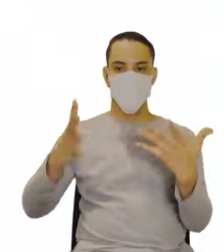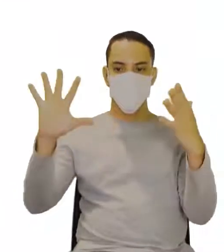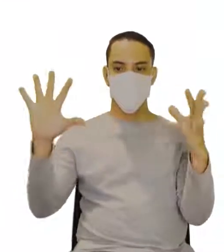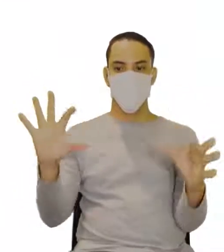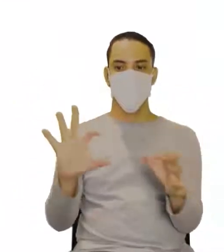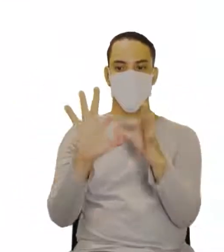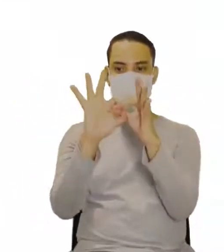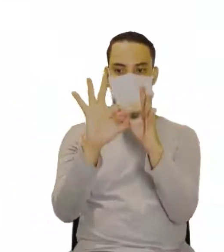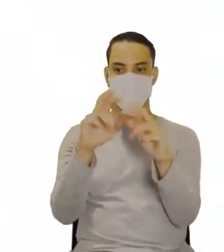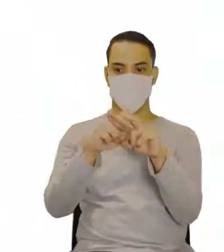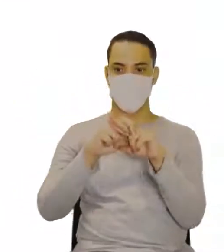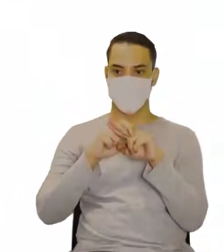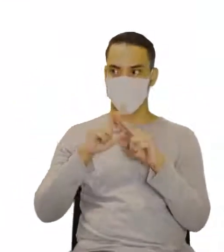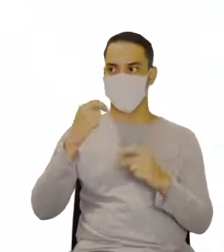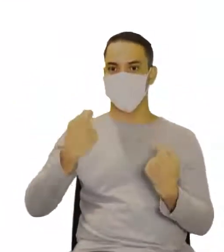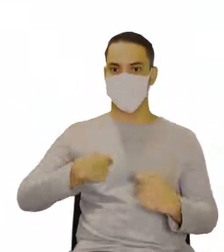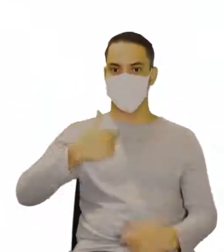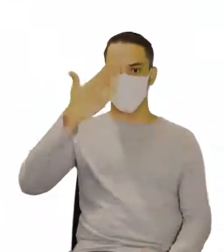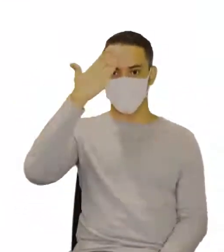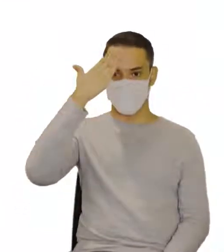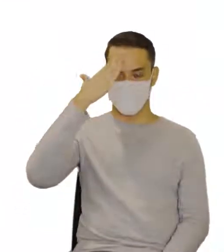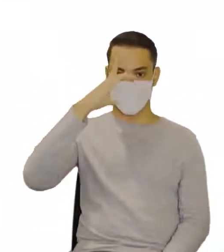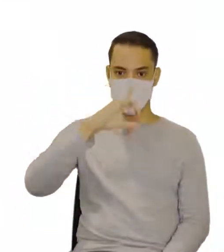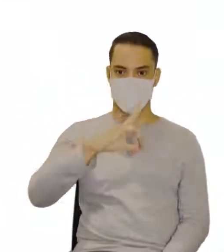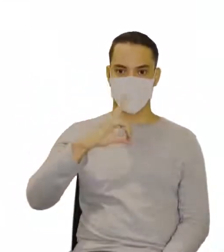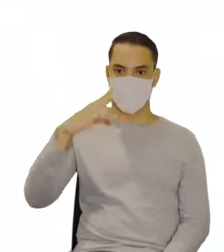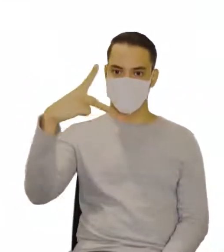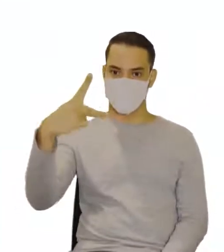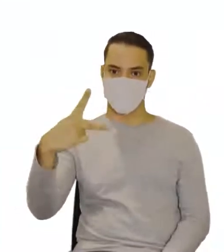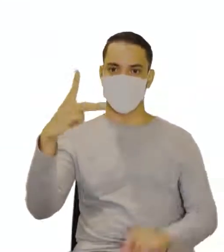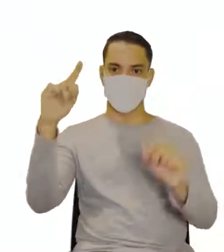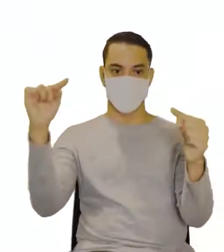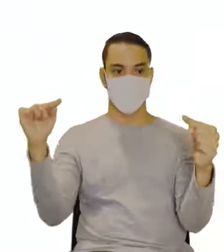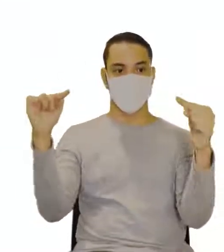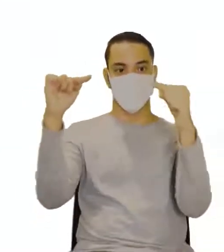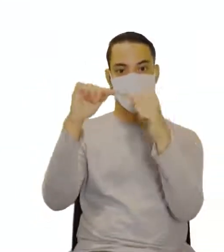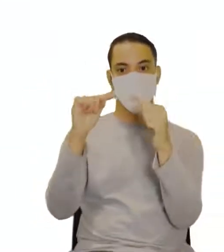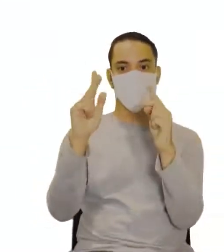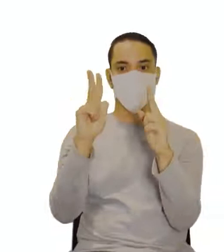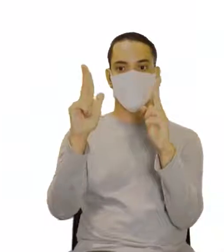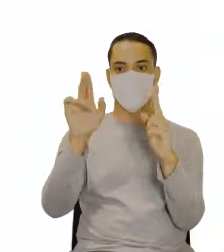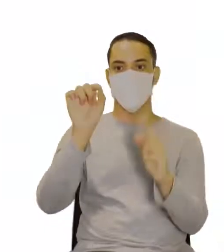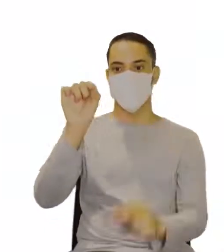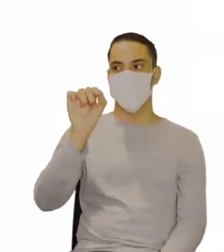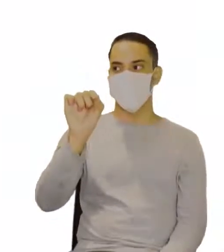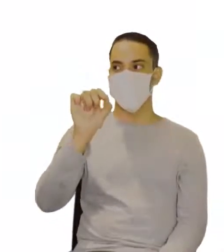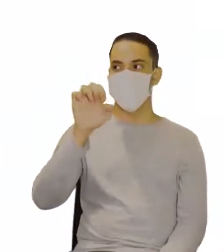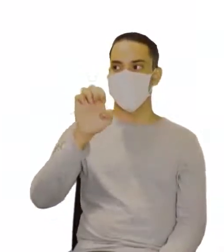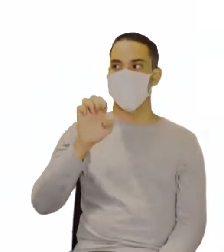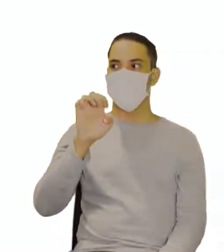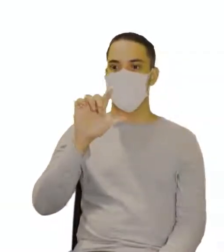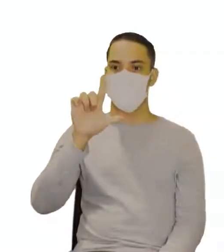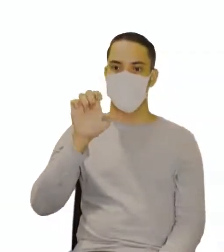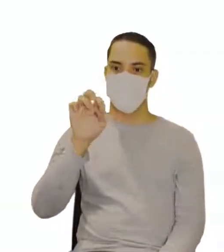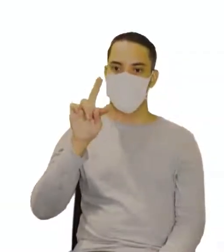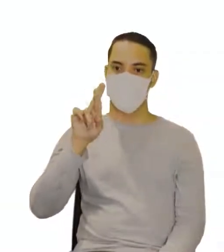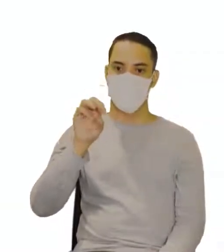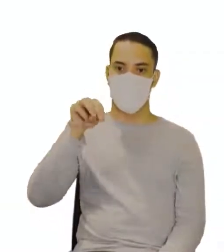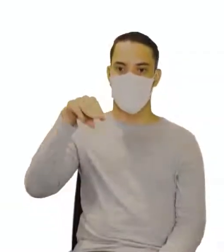associações, então eu tenho aqui, ó, a DDP equivalente é igual a eletromotriz